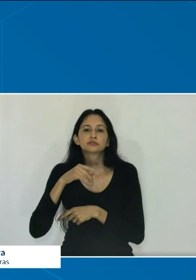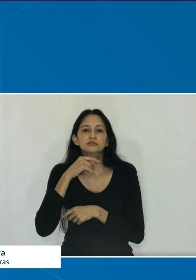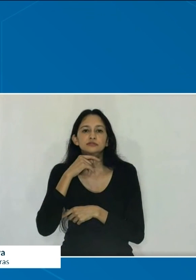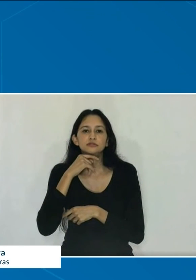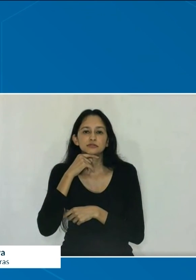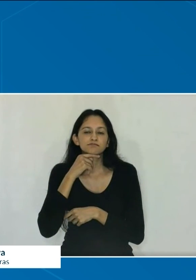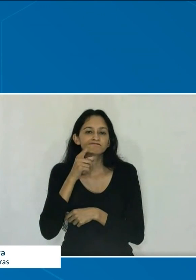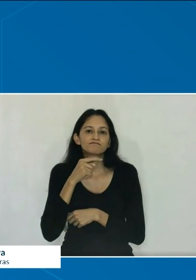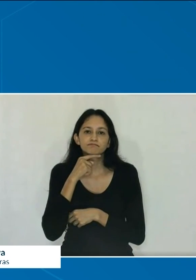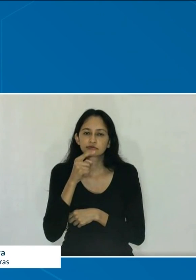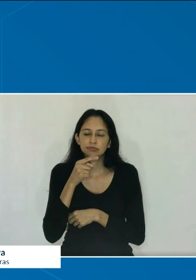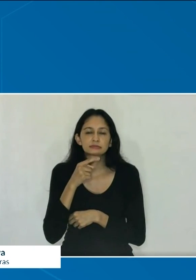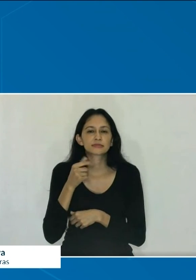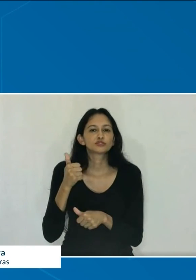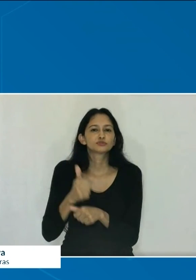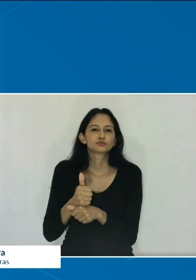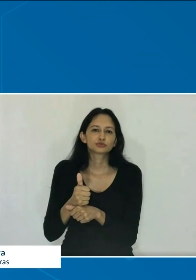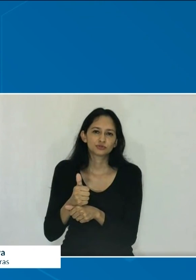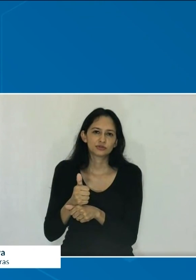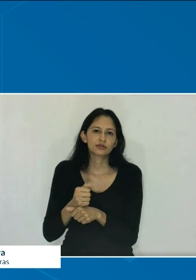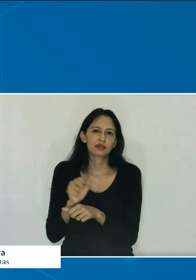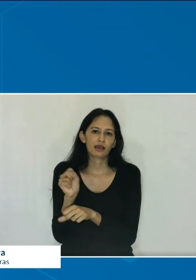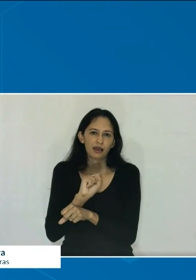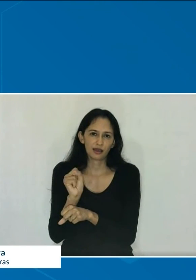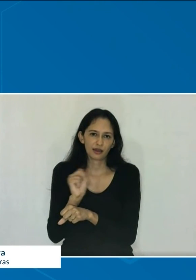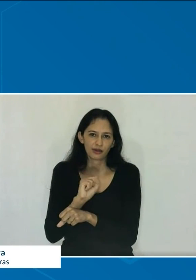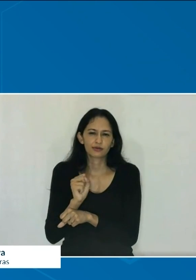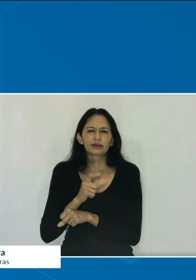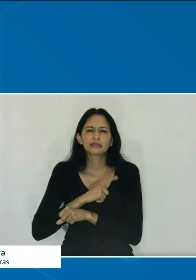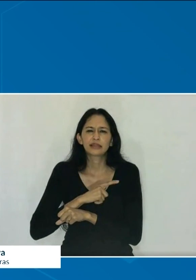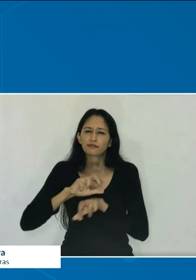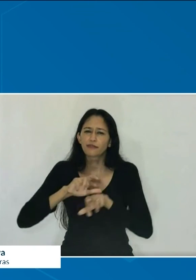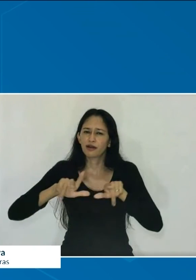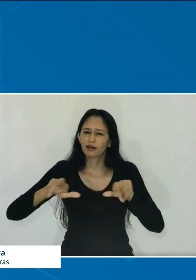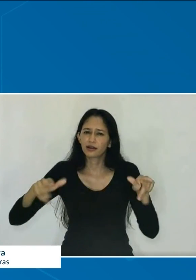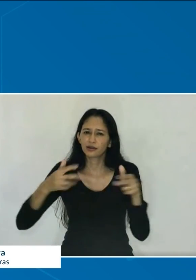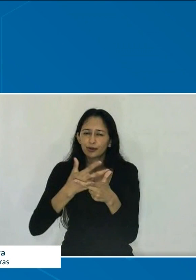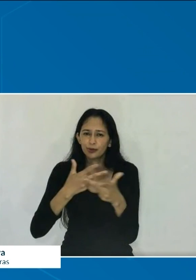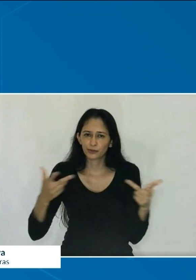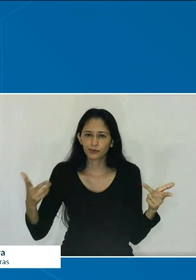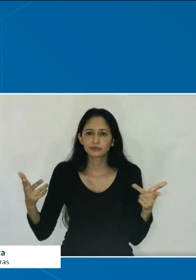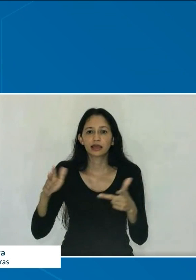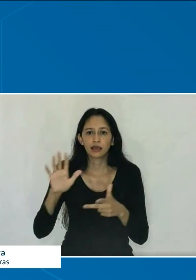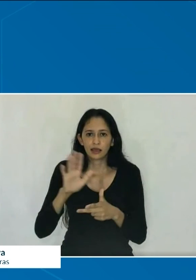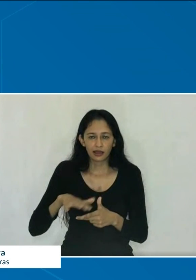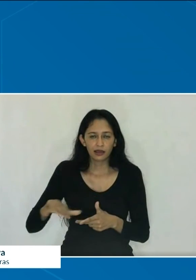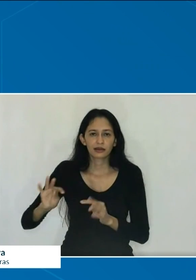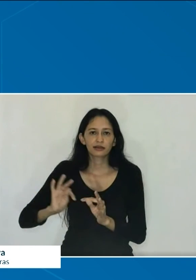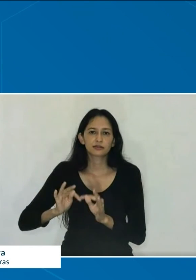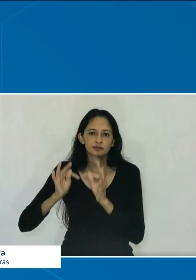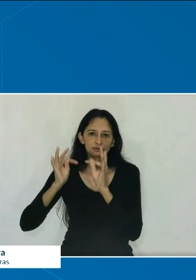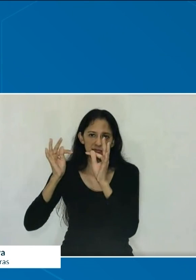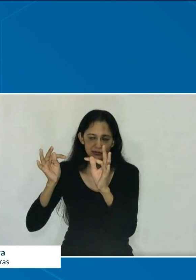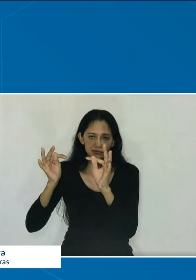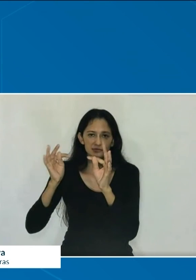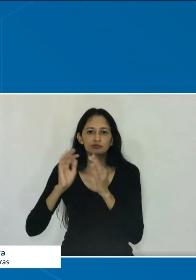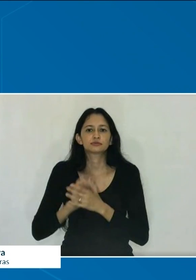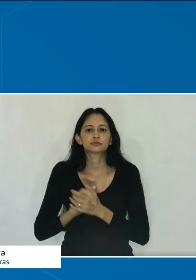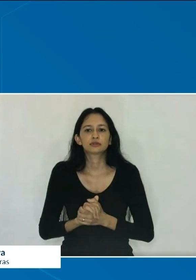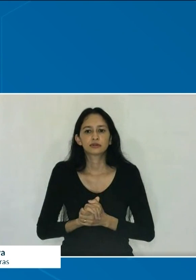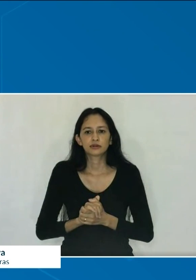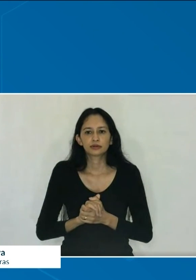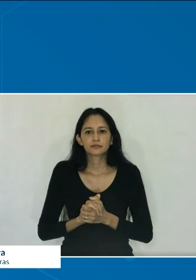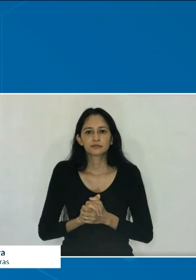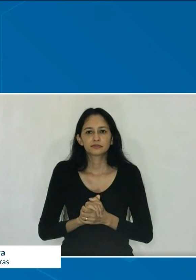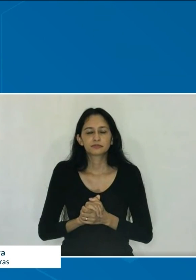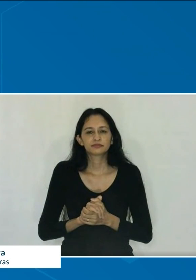um veículo que seja a biocombustível. Então, temos vários aspectos. Assim, na questão da tecnologia, se bem nós estamos acrescentando, em